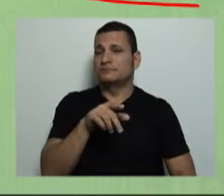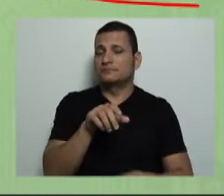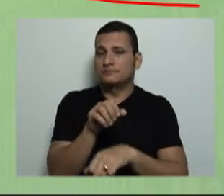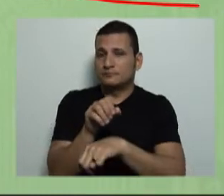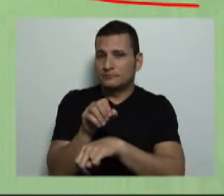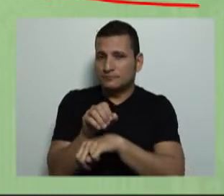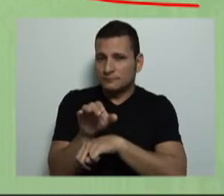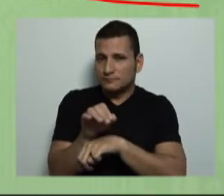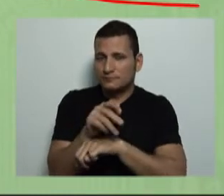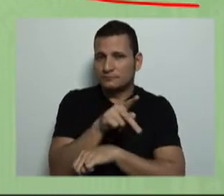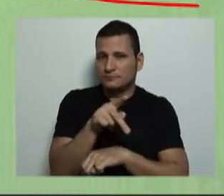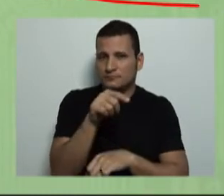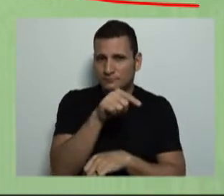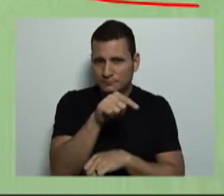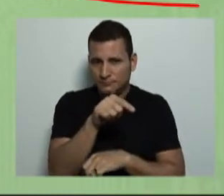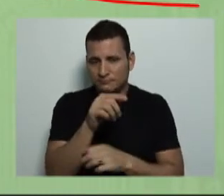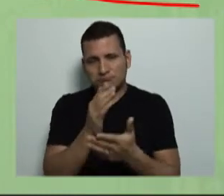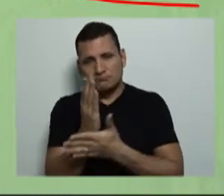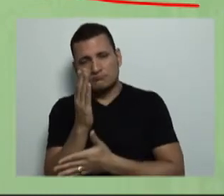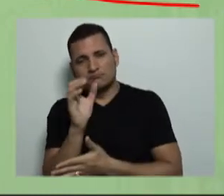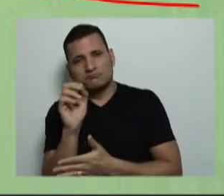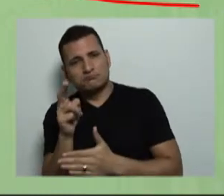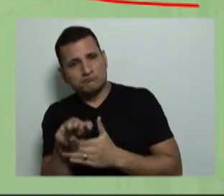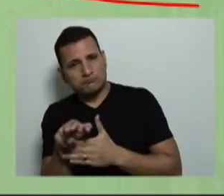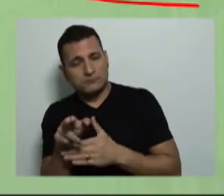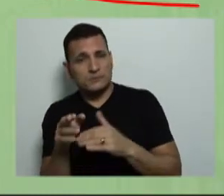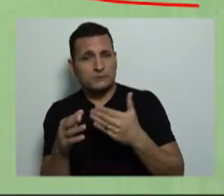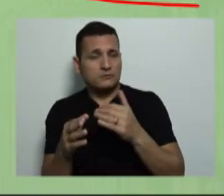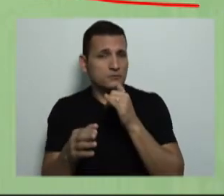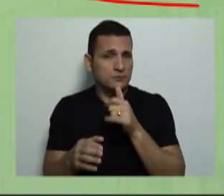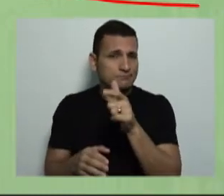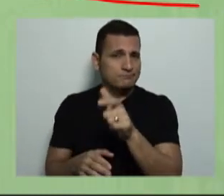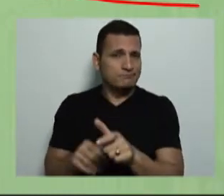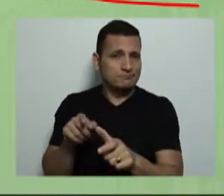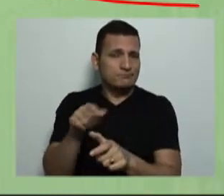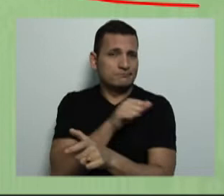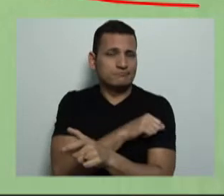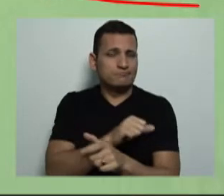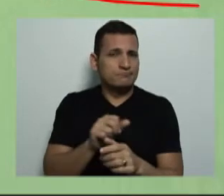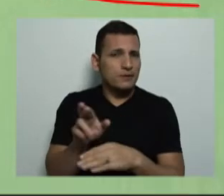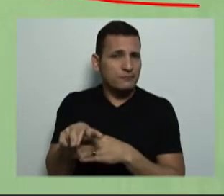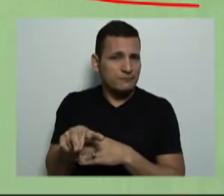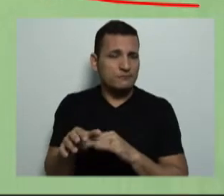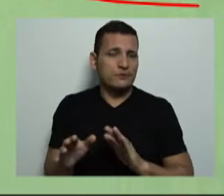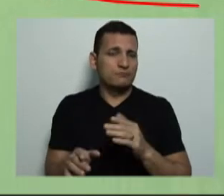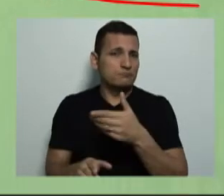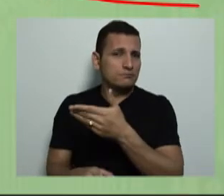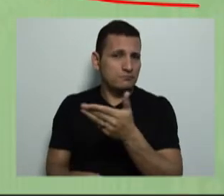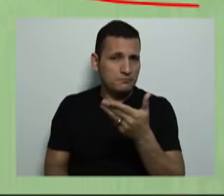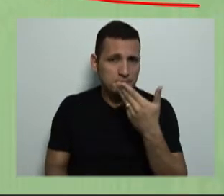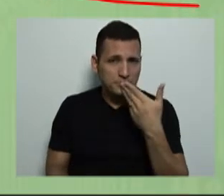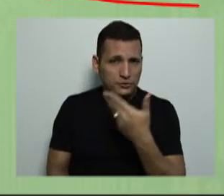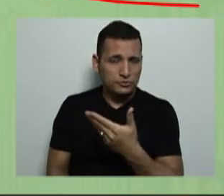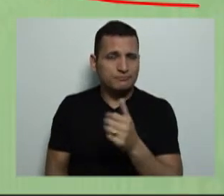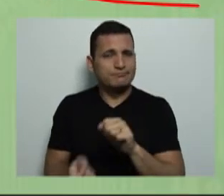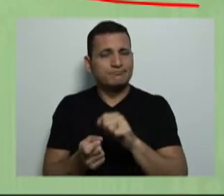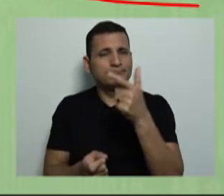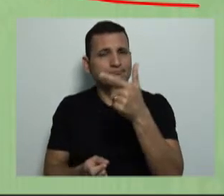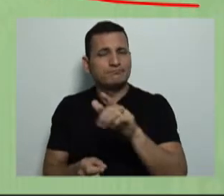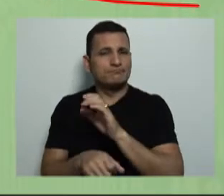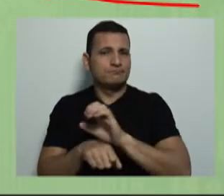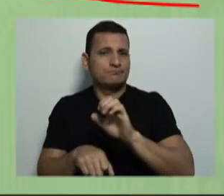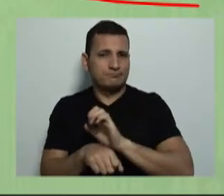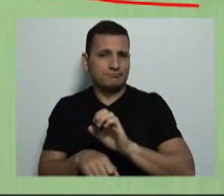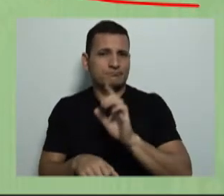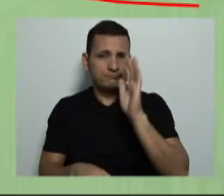as atividades indicadas. Se vocês tiverem considerado ele reprovado, os senhores vão pedir para ele refazer. E aí, com esse novo material,